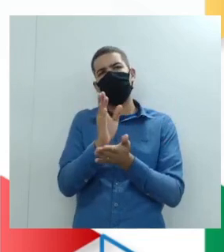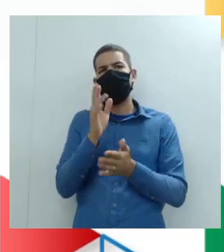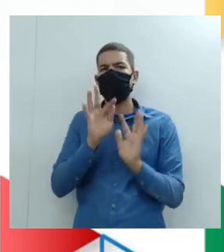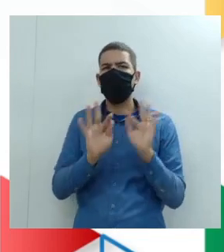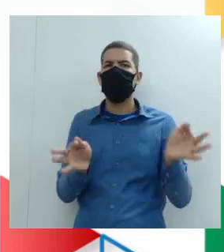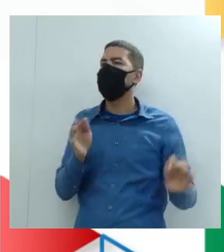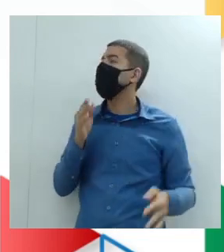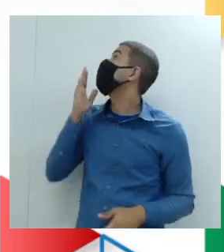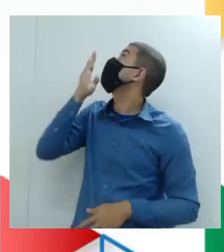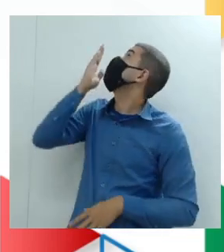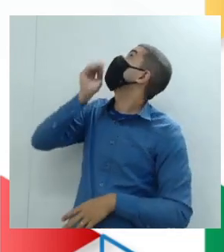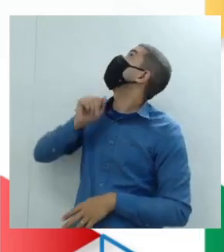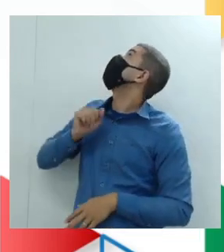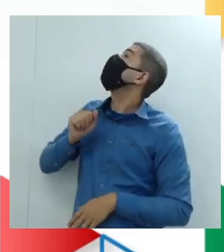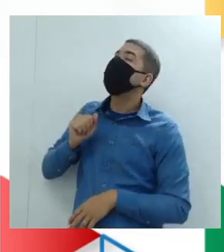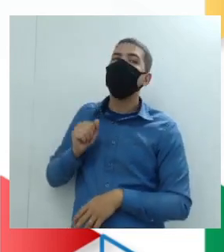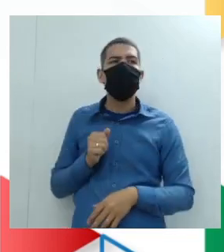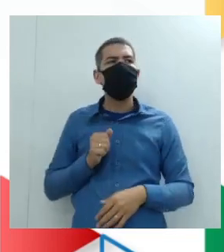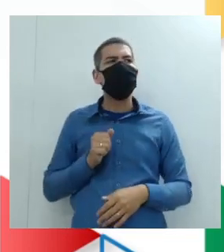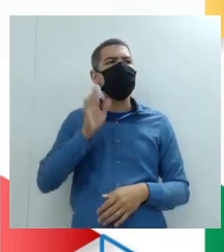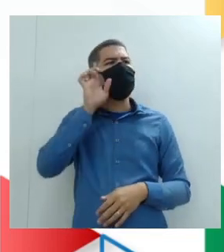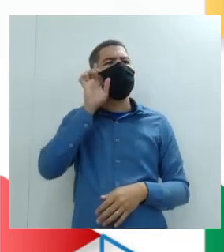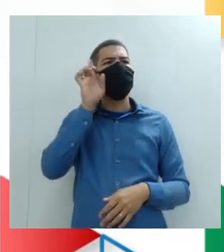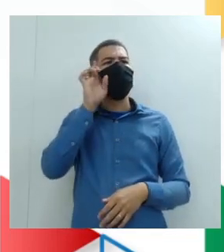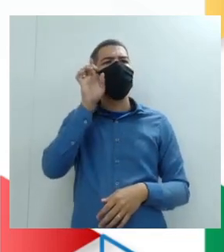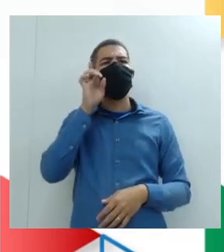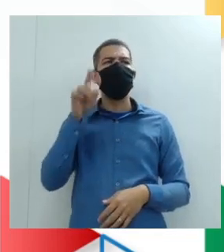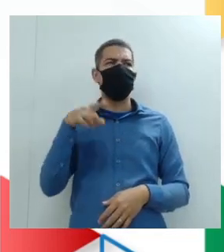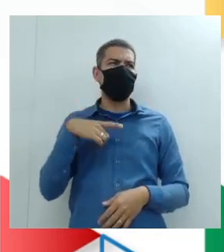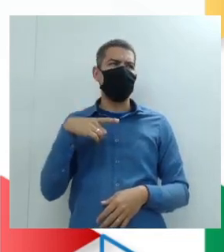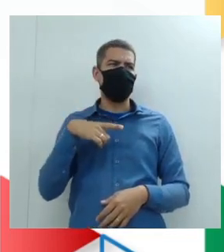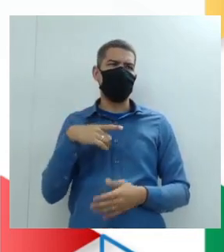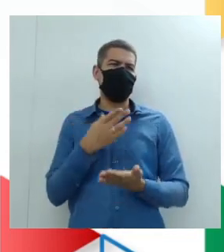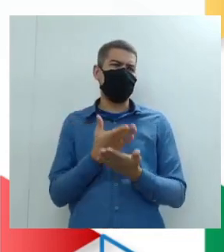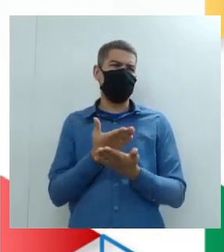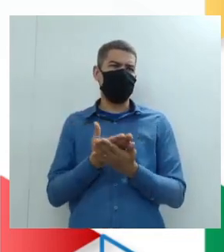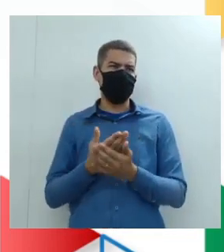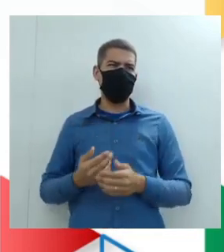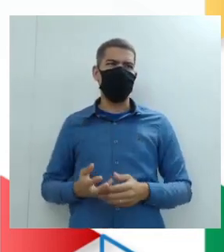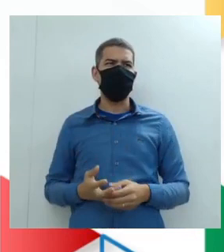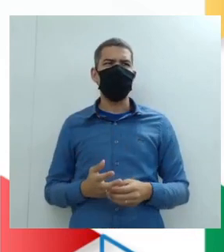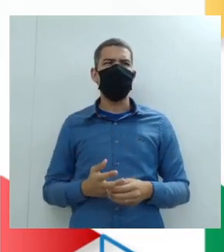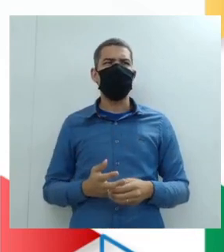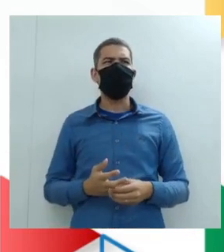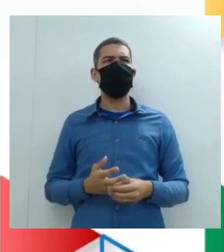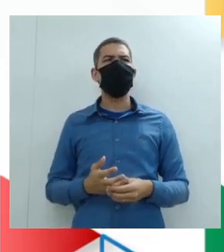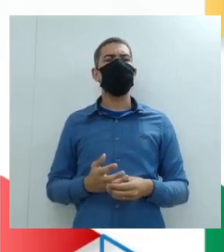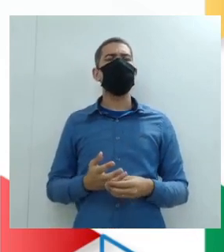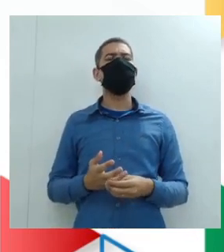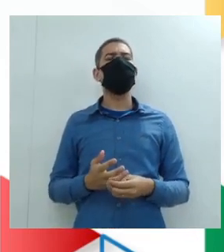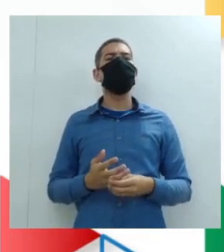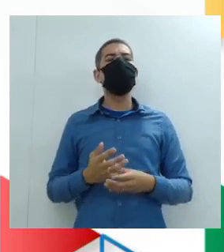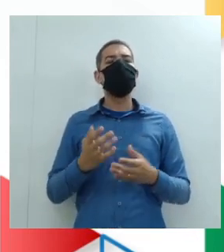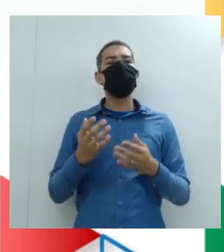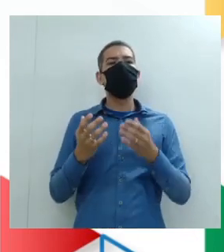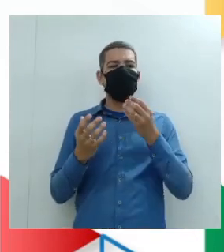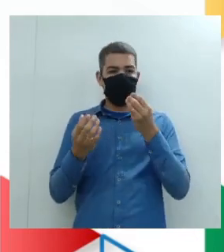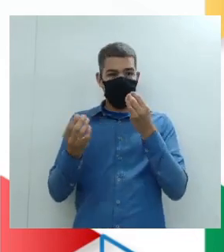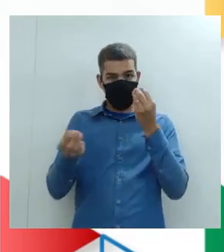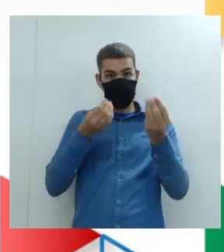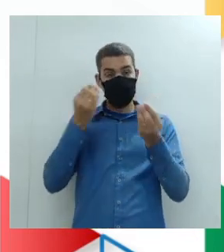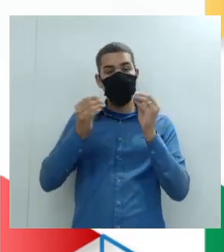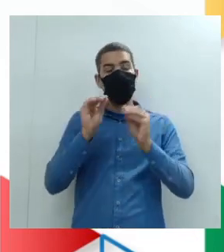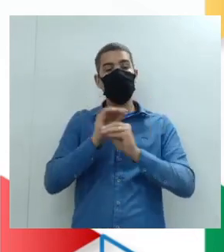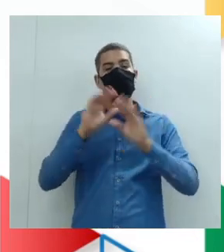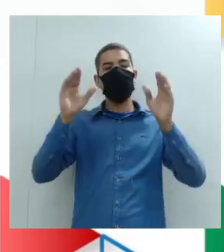ó. Um fluxograma no dia a dia, tá bom? Escolar, muito simples. Agora eu vou te mostrar isso de uma forma muito mais